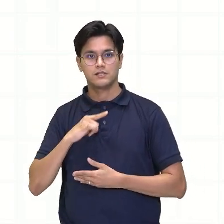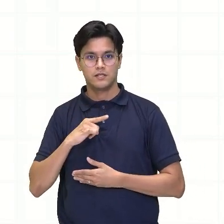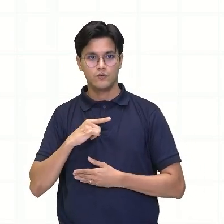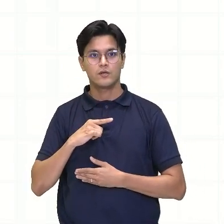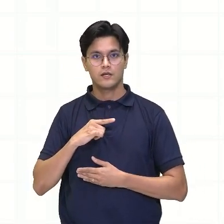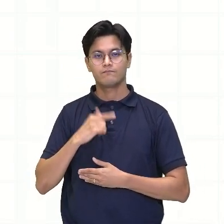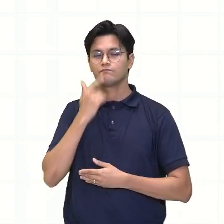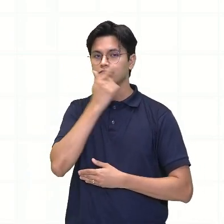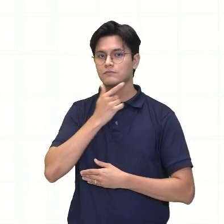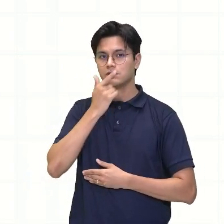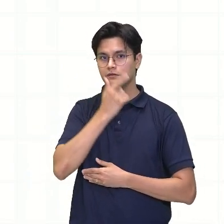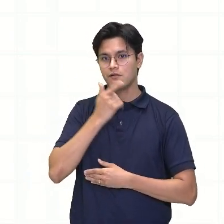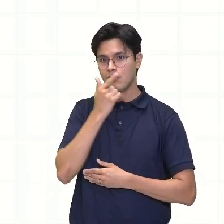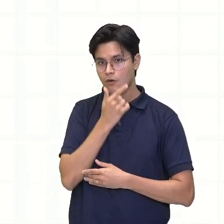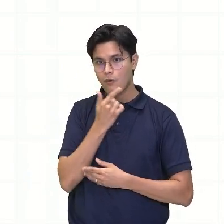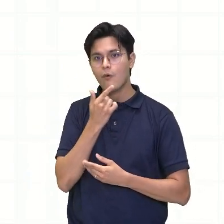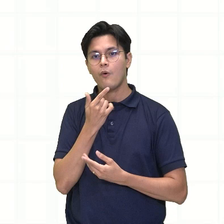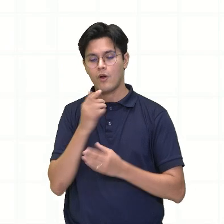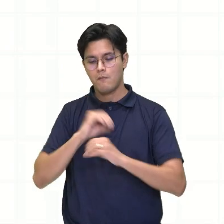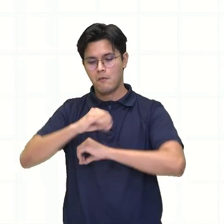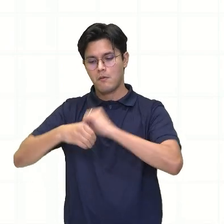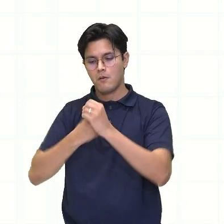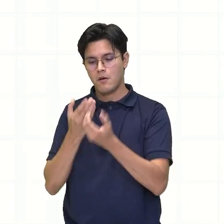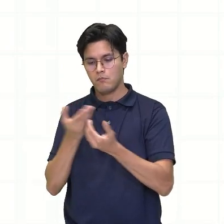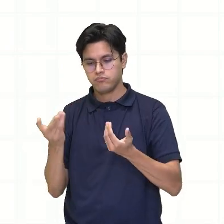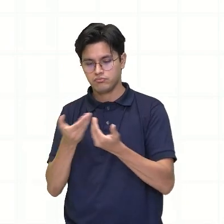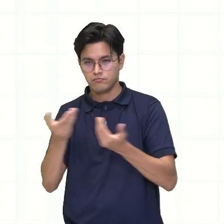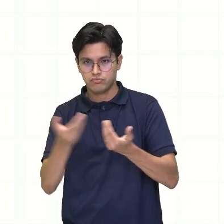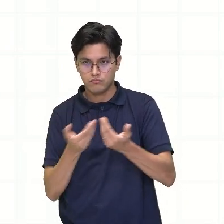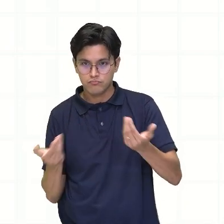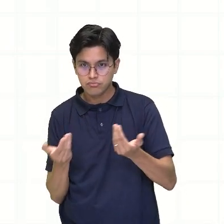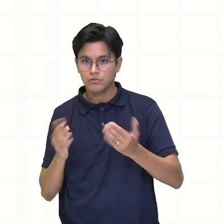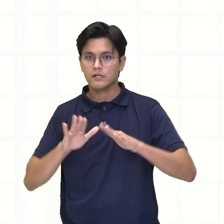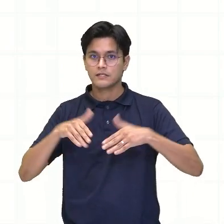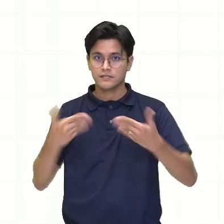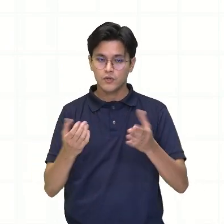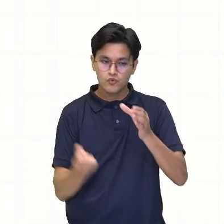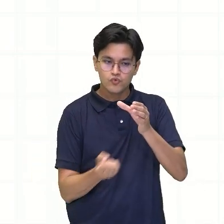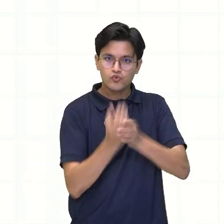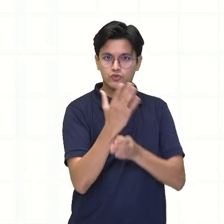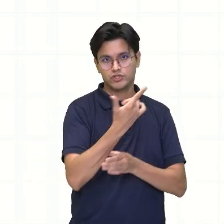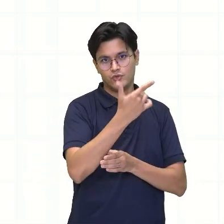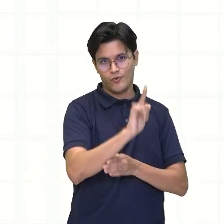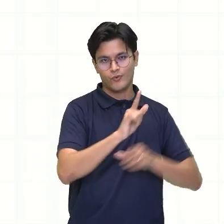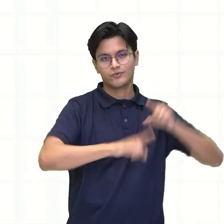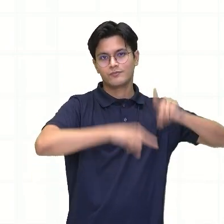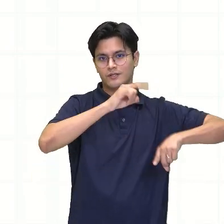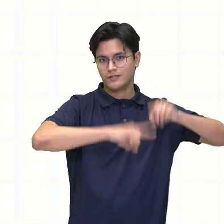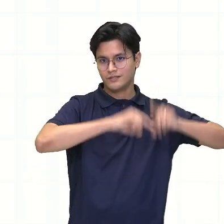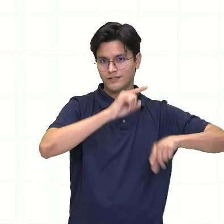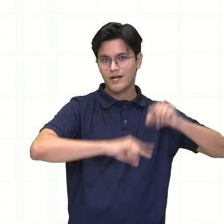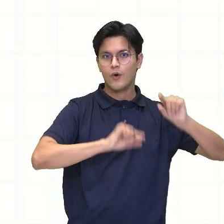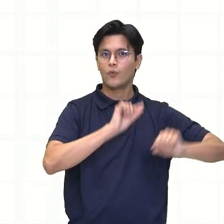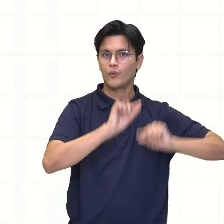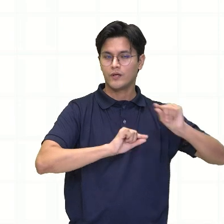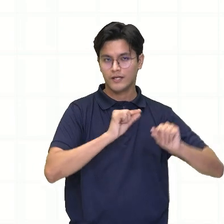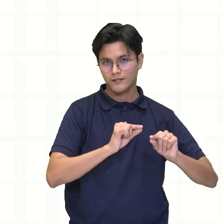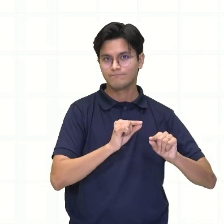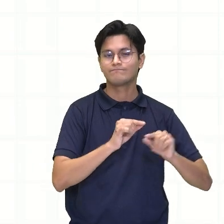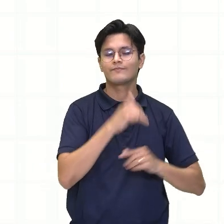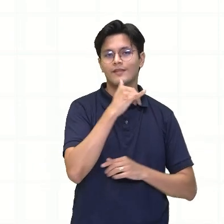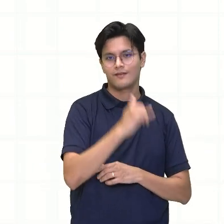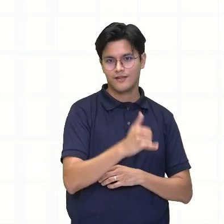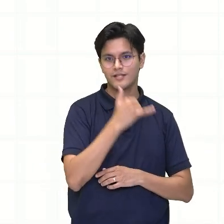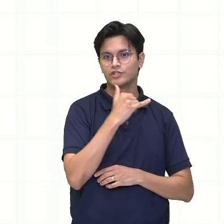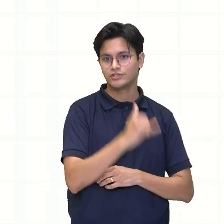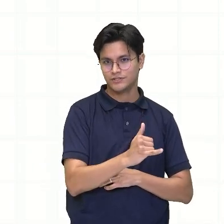oxigênio, a gente vai gerar um outro produto, né? A gente vai gerar aí energia, tá? E